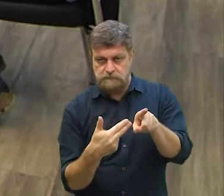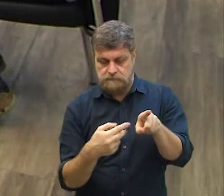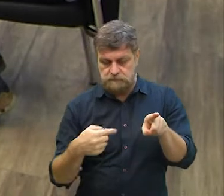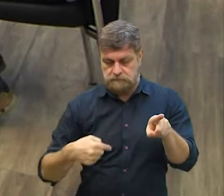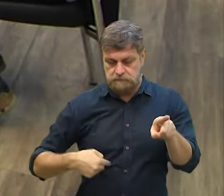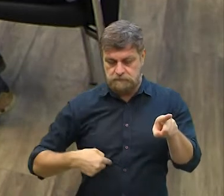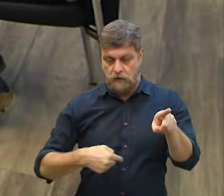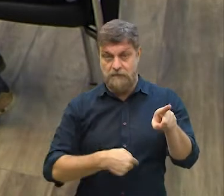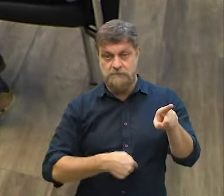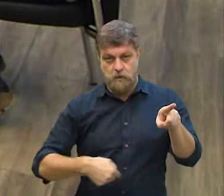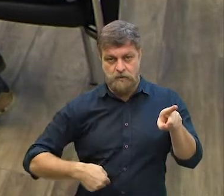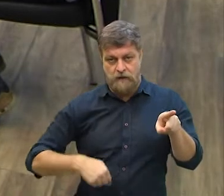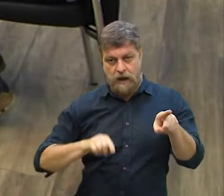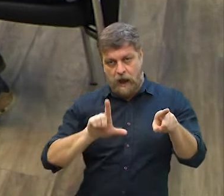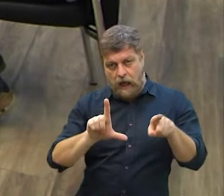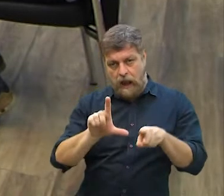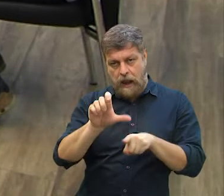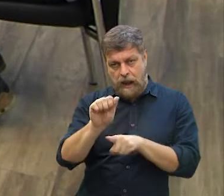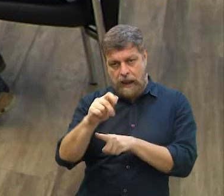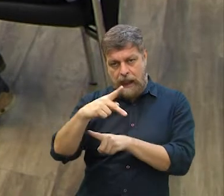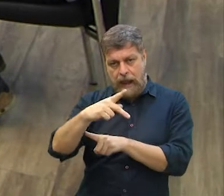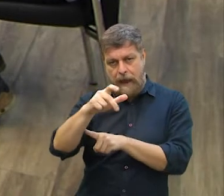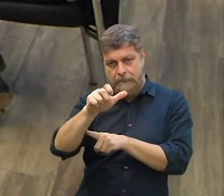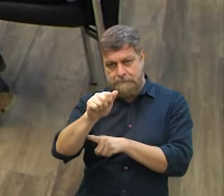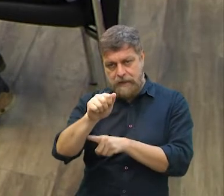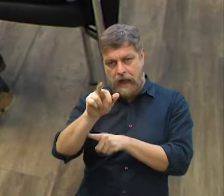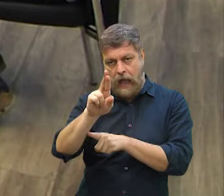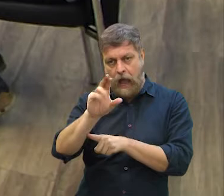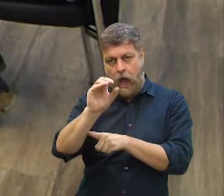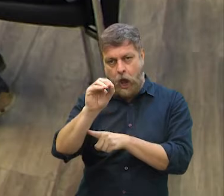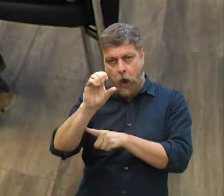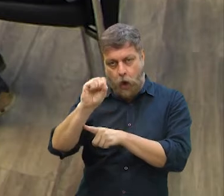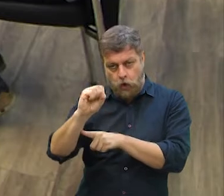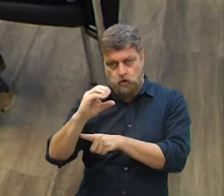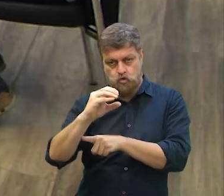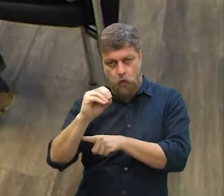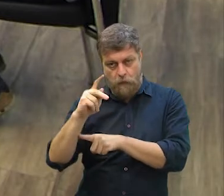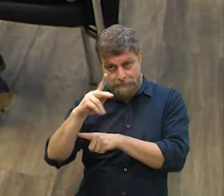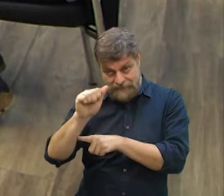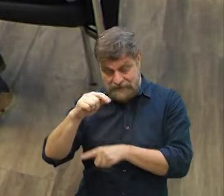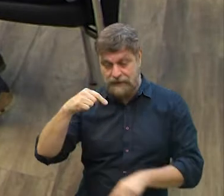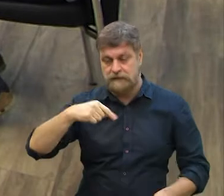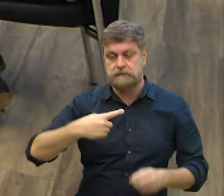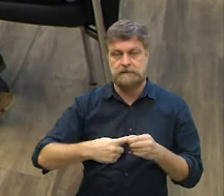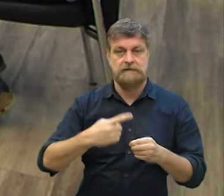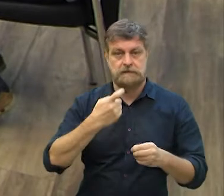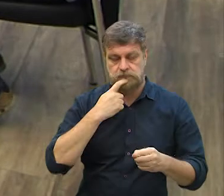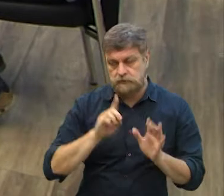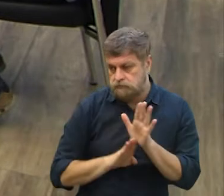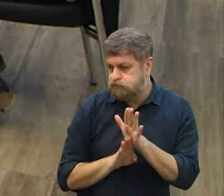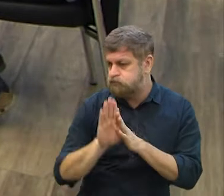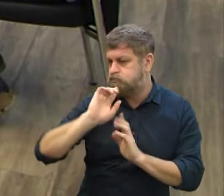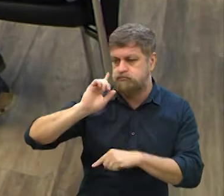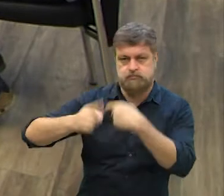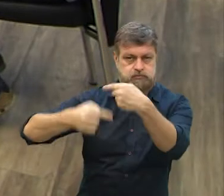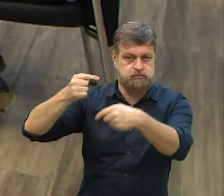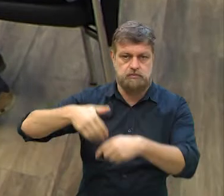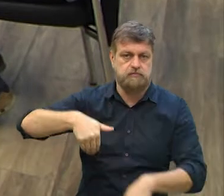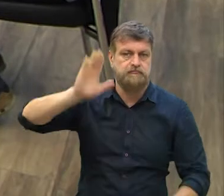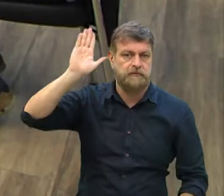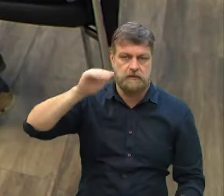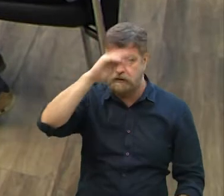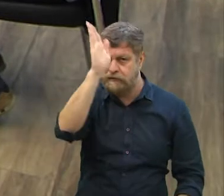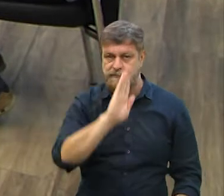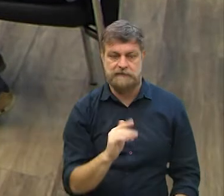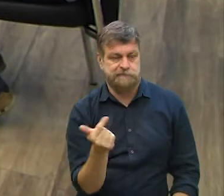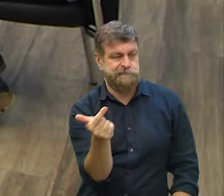que é uma cirurgia de alta complexidade, e os equipamentos. Então, hoje em Campinas, sem dúvida, ter isso já é uma coisa à frente da maior parte do